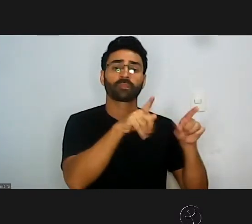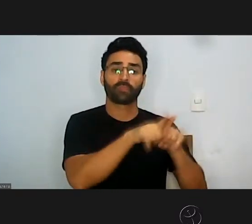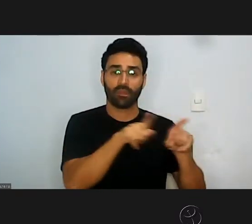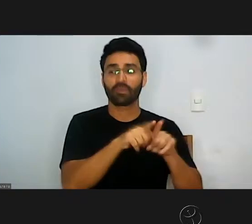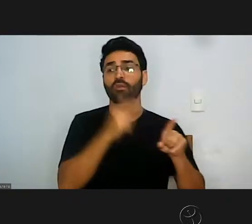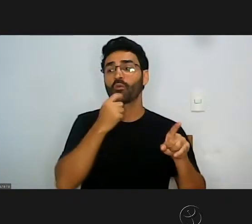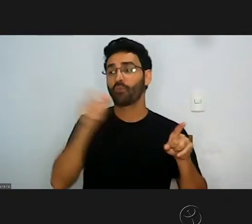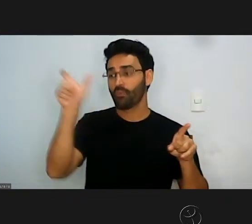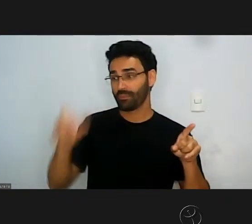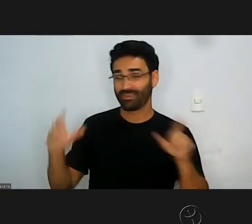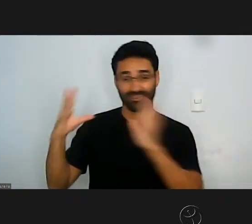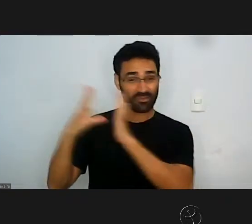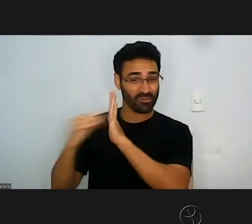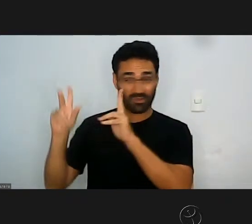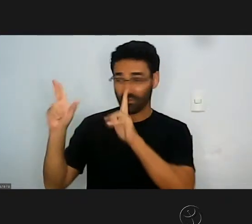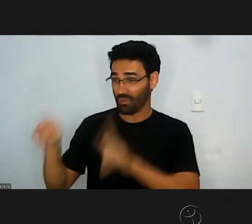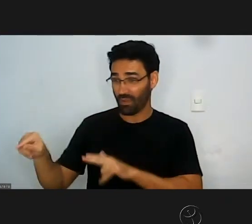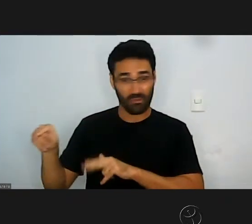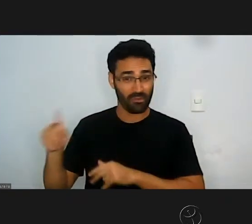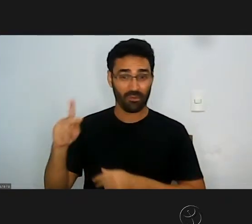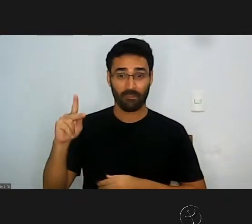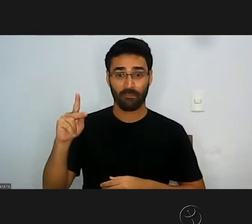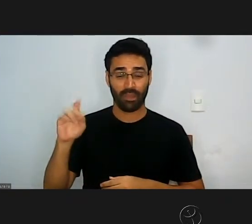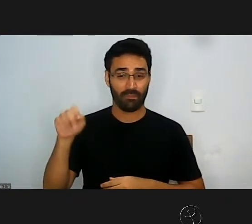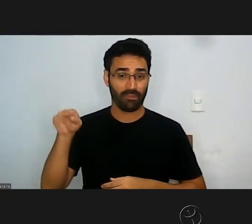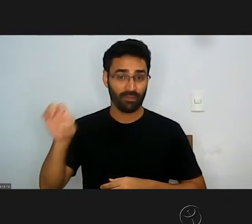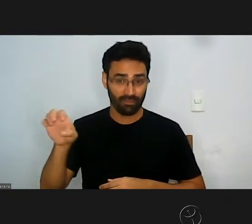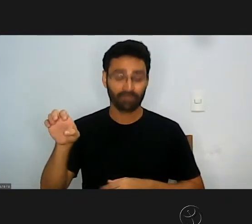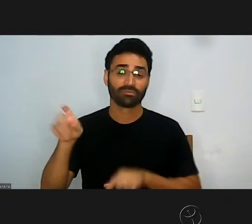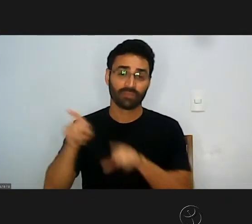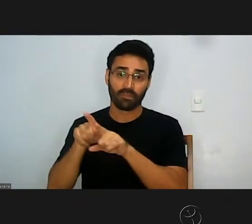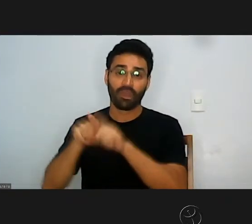a M25,